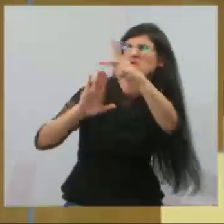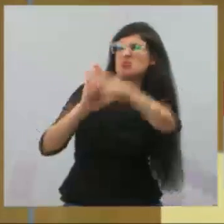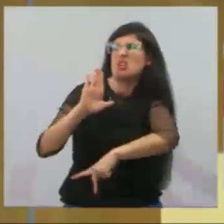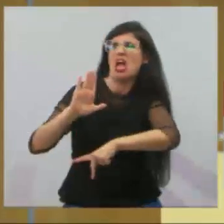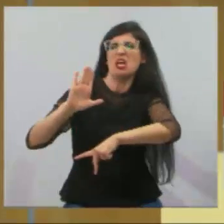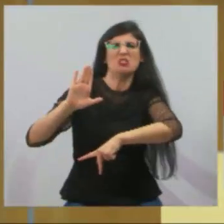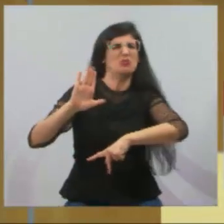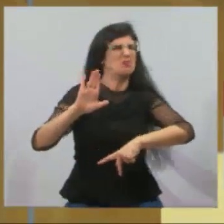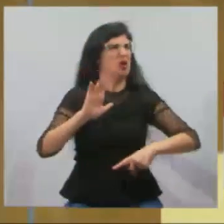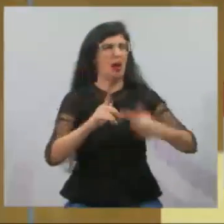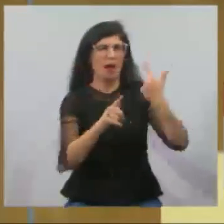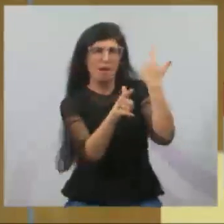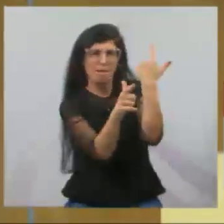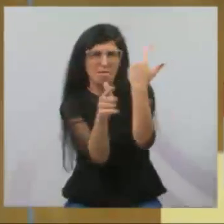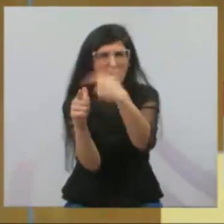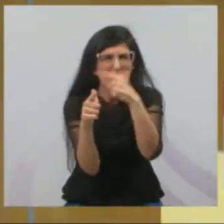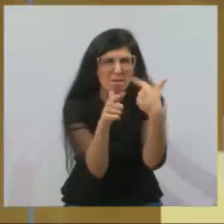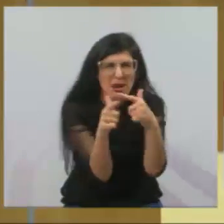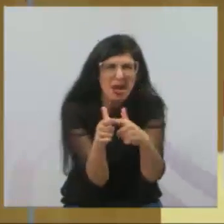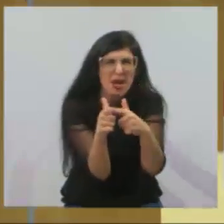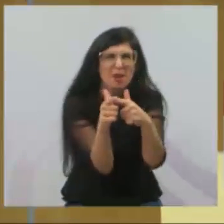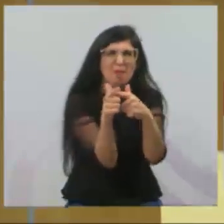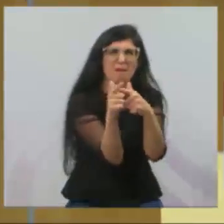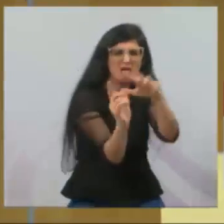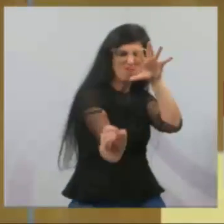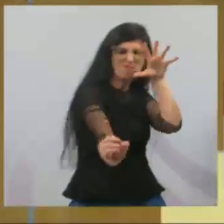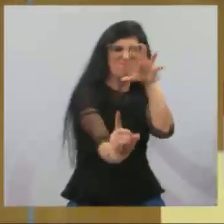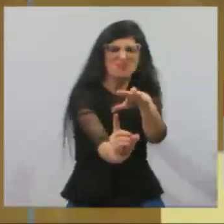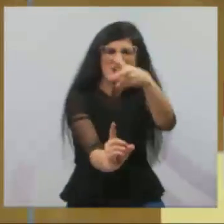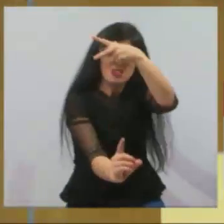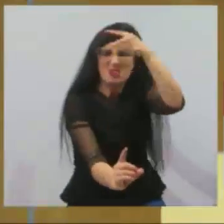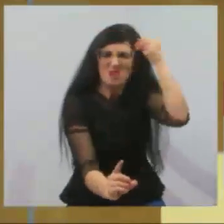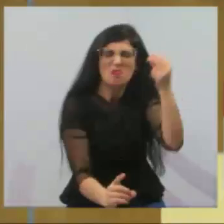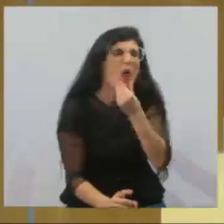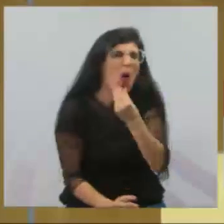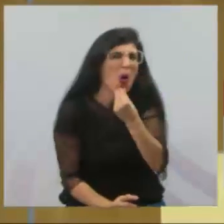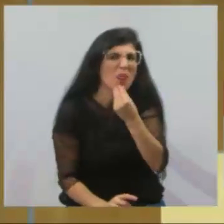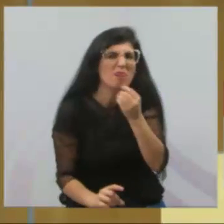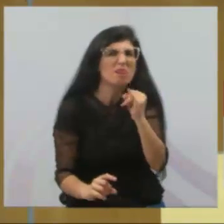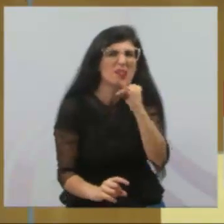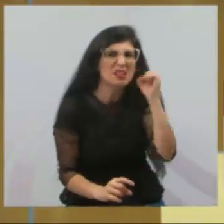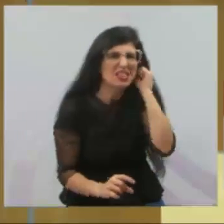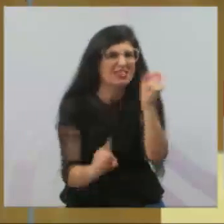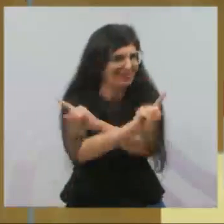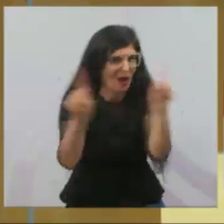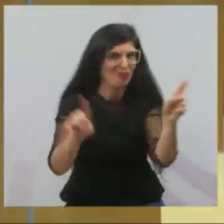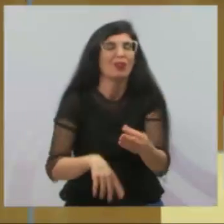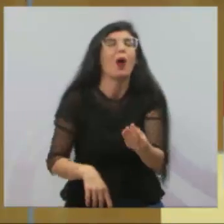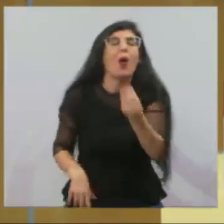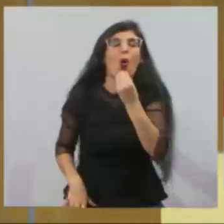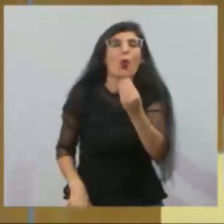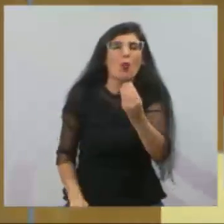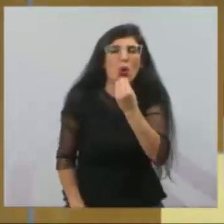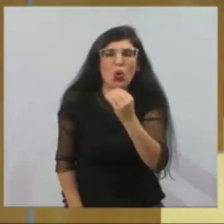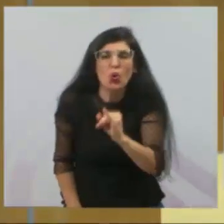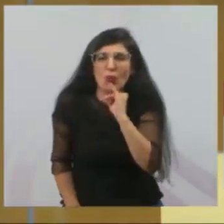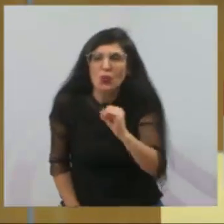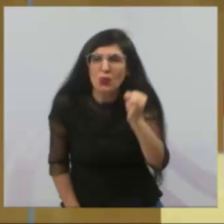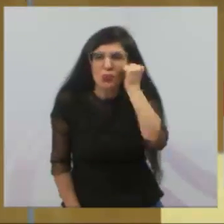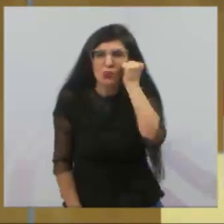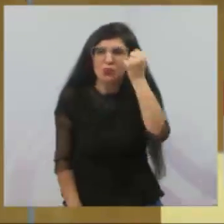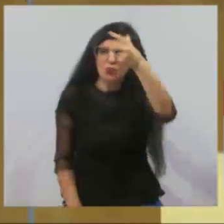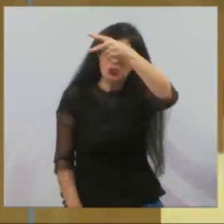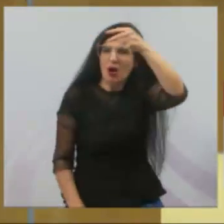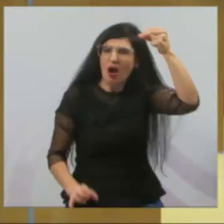problema para o prefeito, muito pelo contrário, para dar a ele a oportunidade dele fazer um levante e dizer